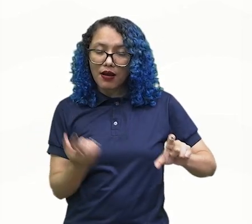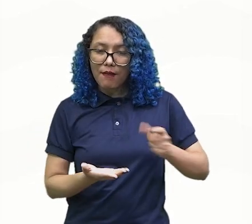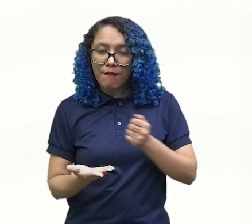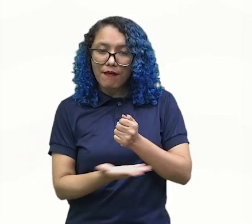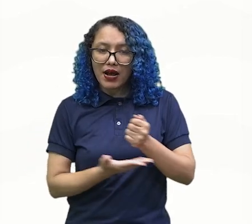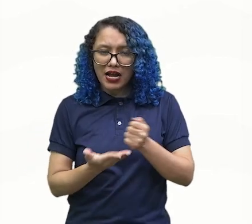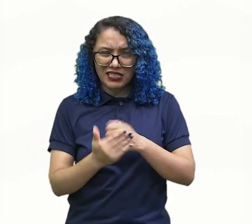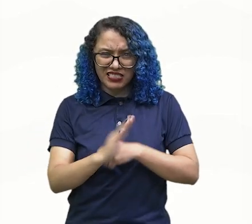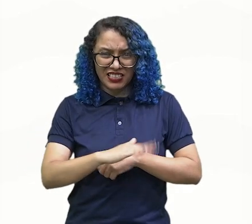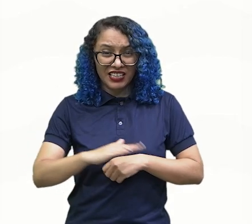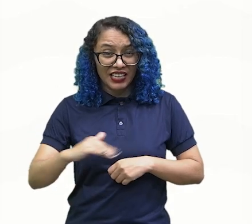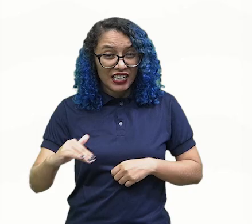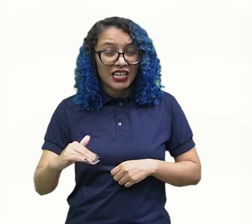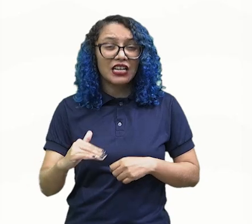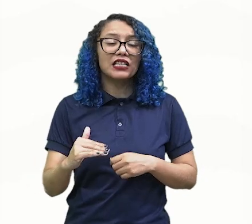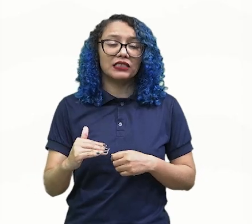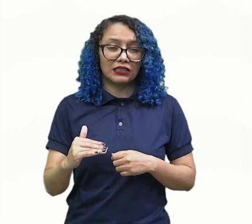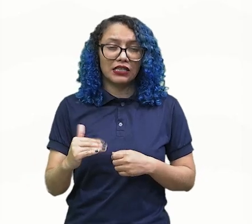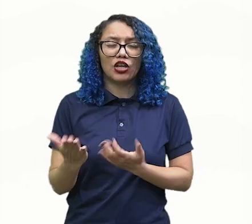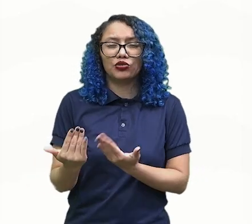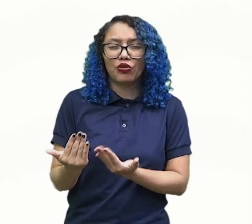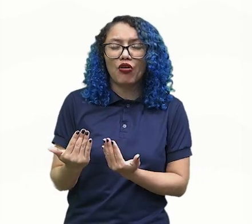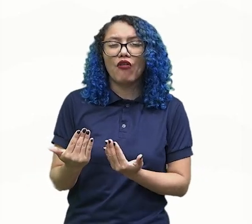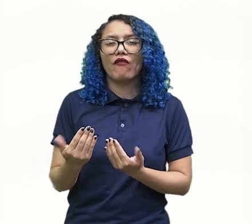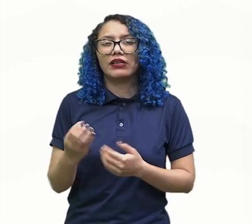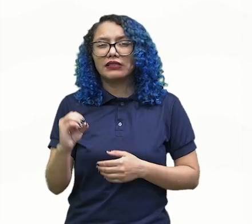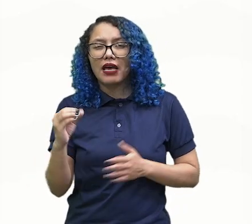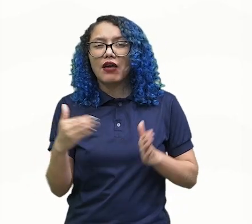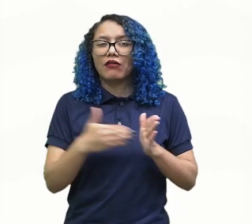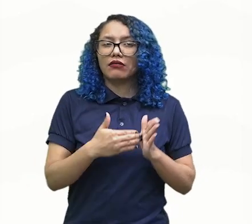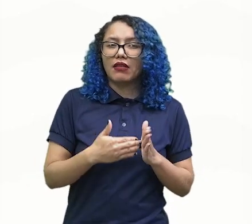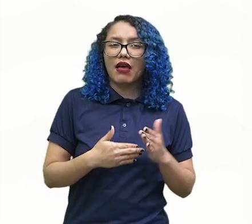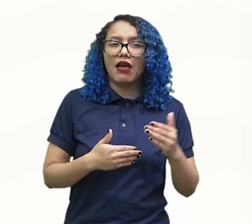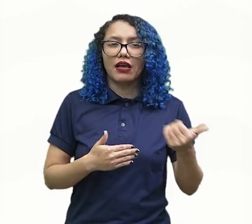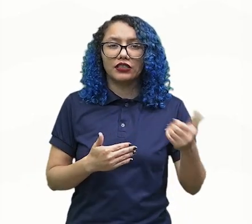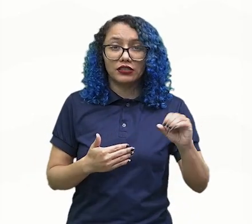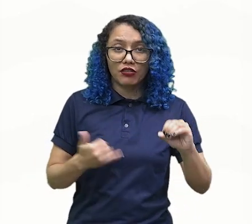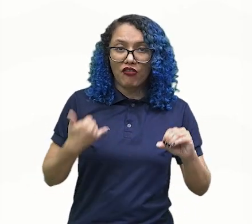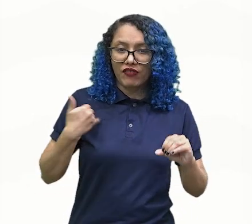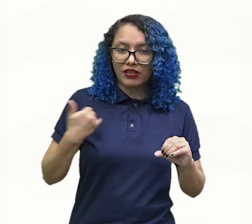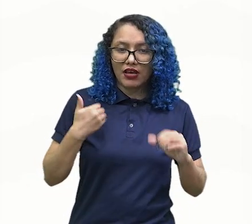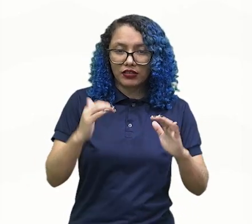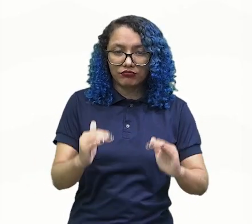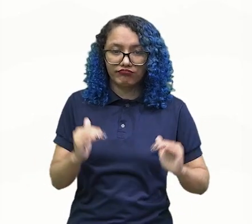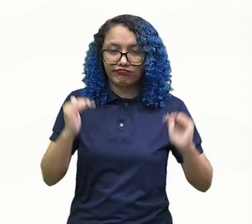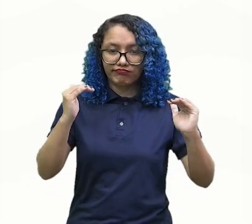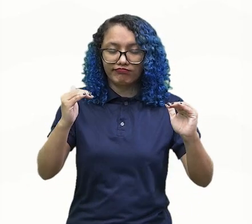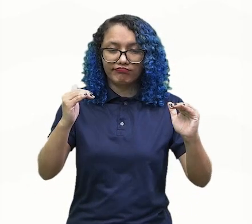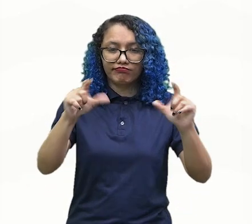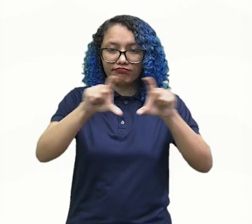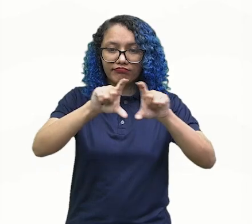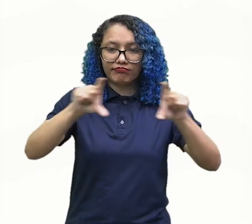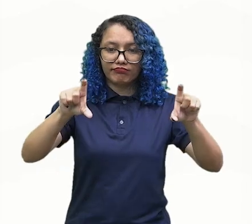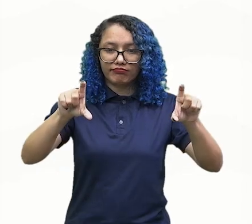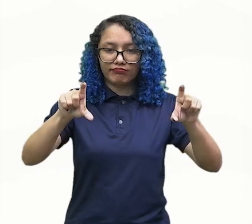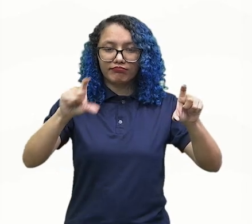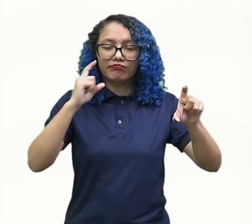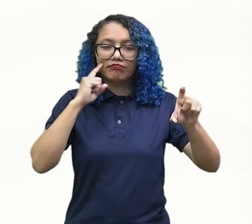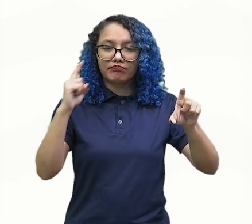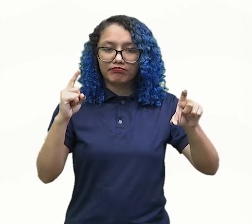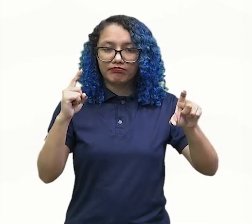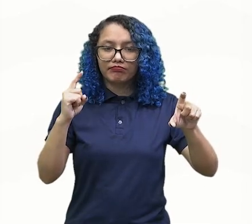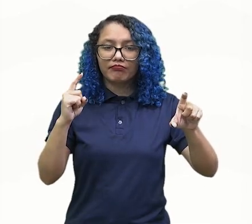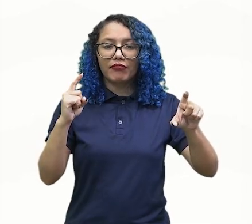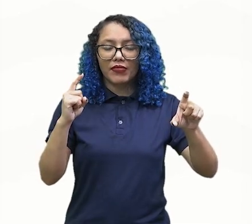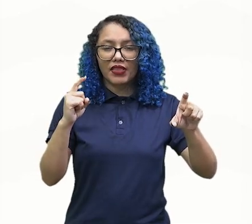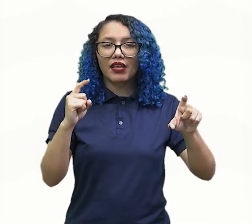vai ser de crianças, de jovens, de 0 aí a 19 anos. Tem a parte da fase adulta, tá, que